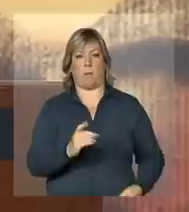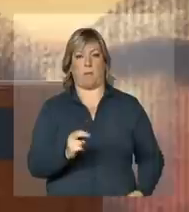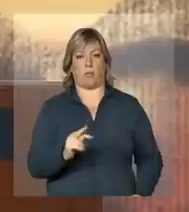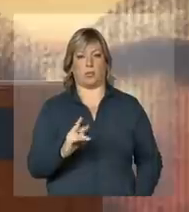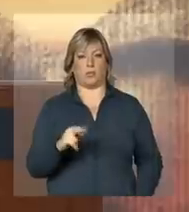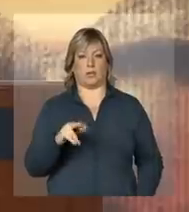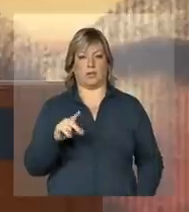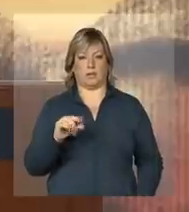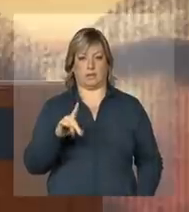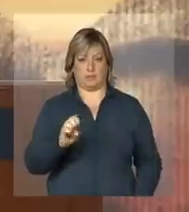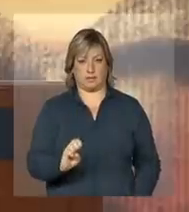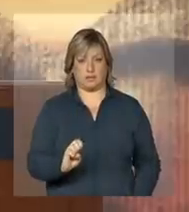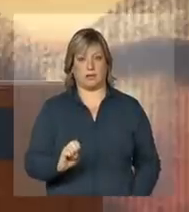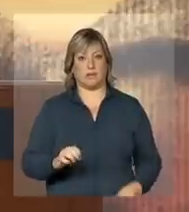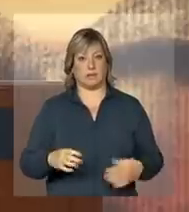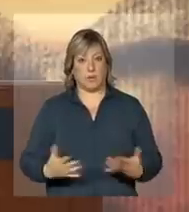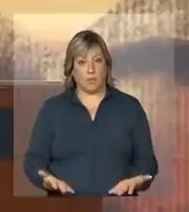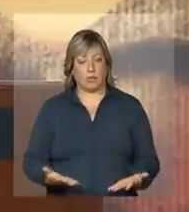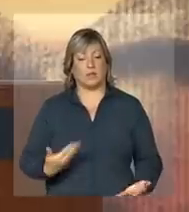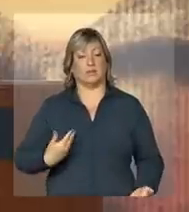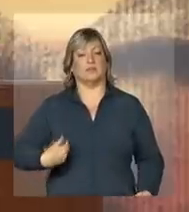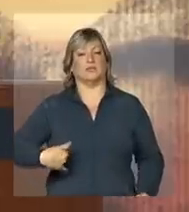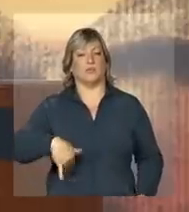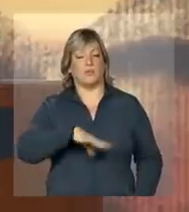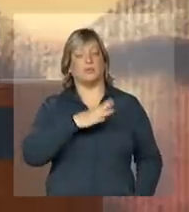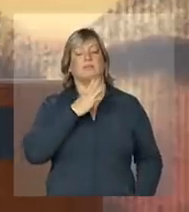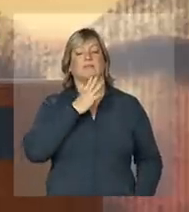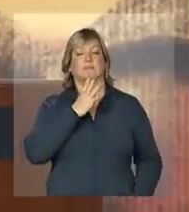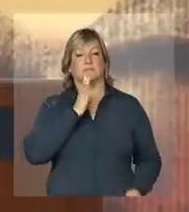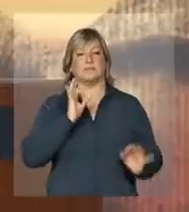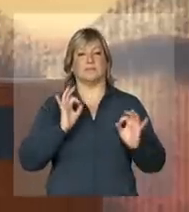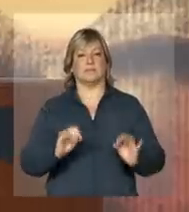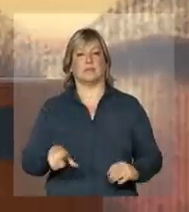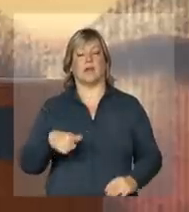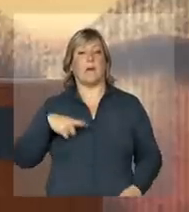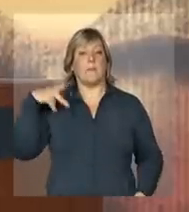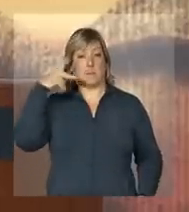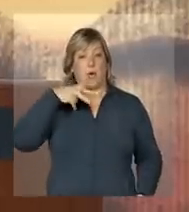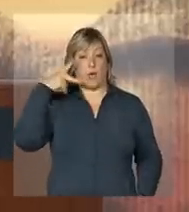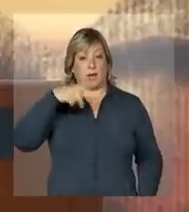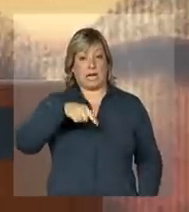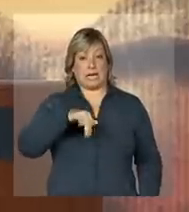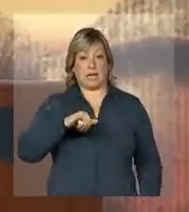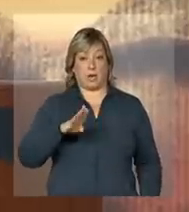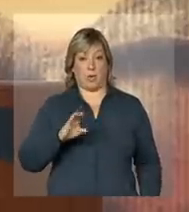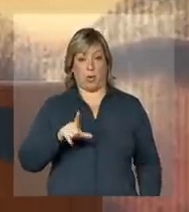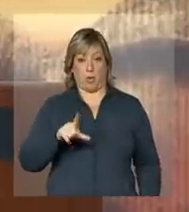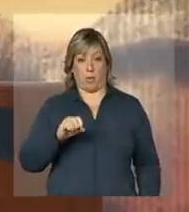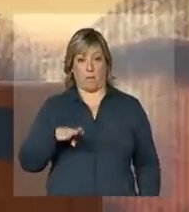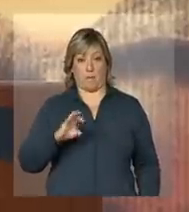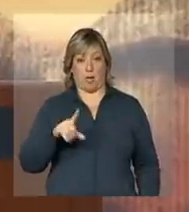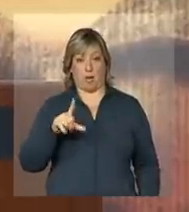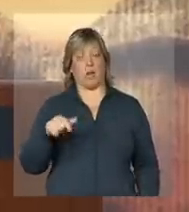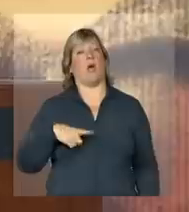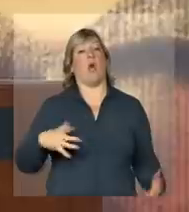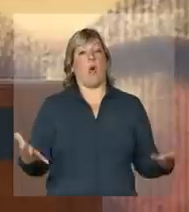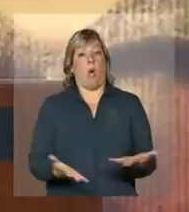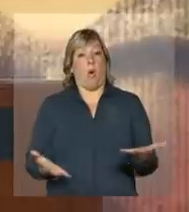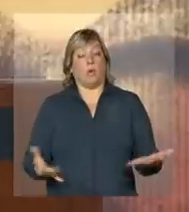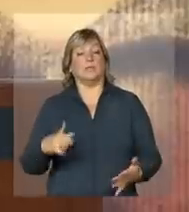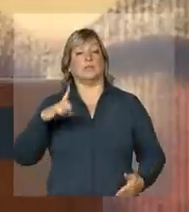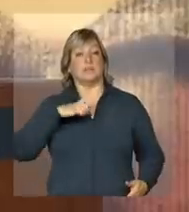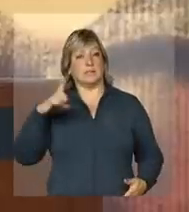oportunidade portanto a gente reconhece que na política quilombola Hoje existe